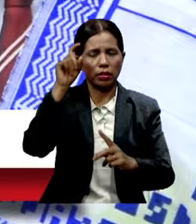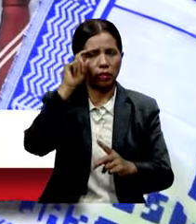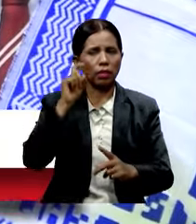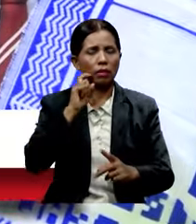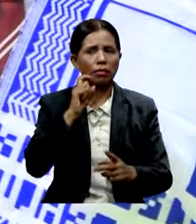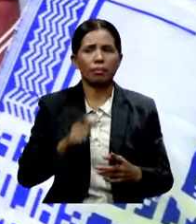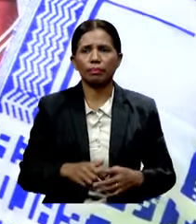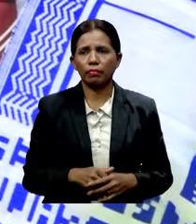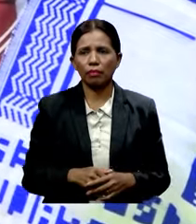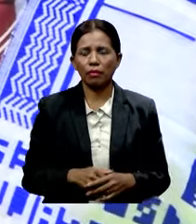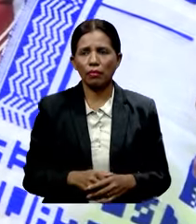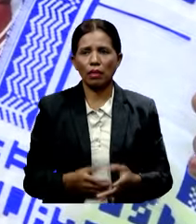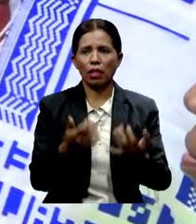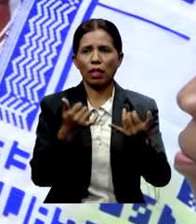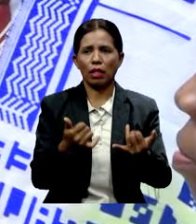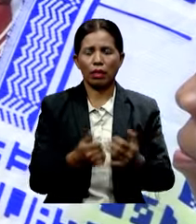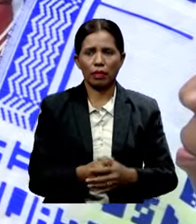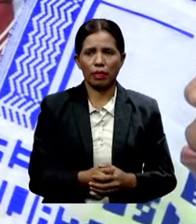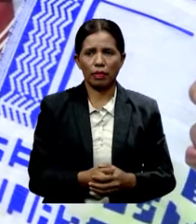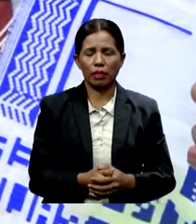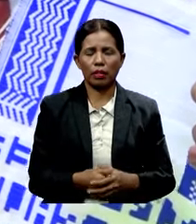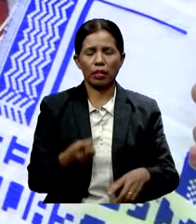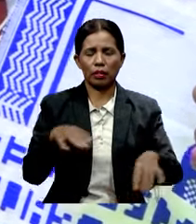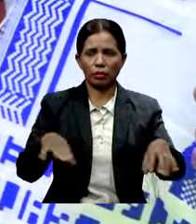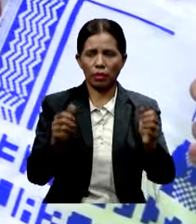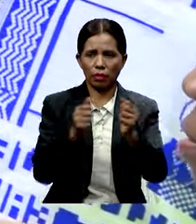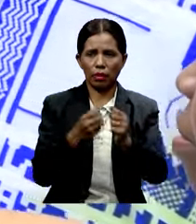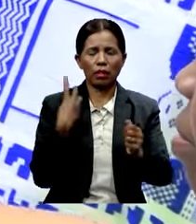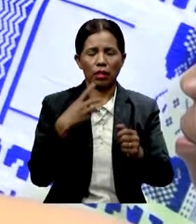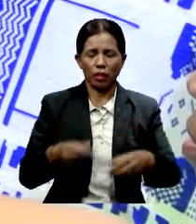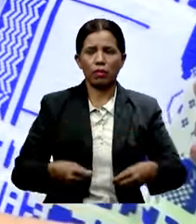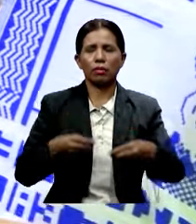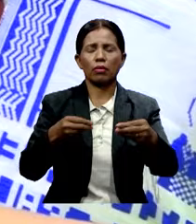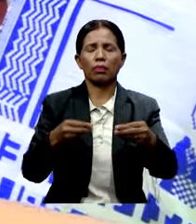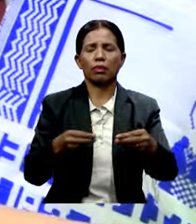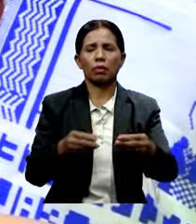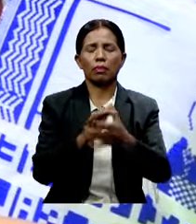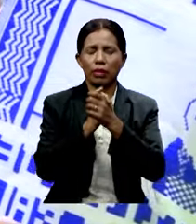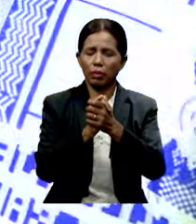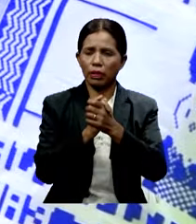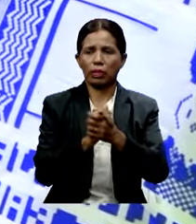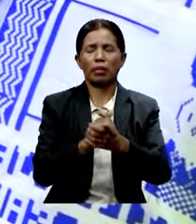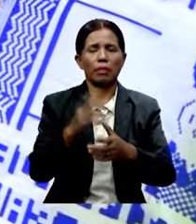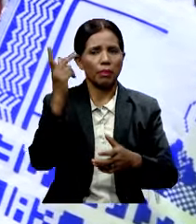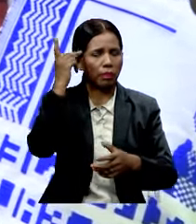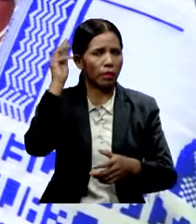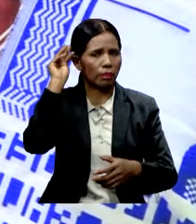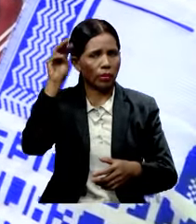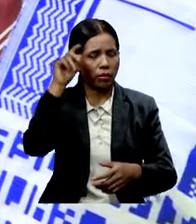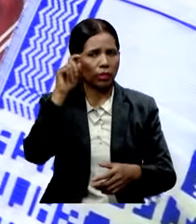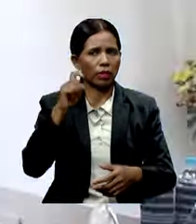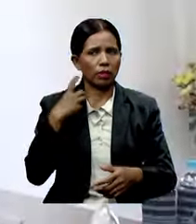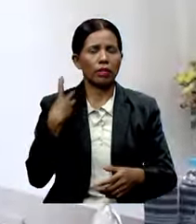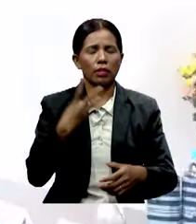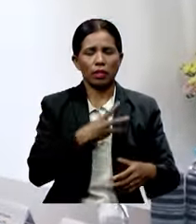é? Portanto, é por isso que nós passamos aqui cumprimentar o primeiro-ministro Xanana Guzmão, que é o nosso líder